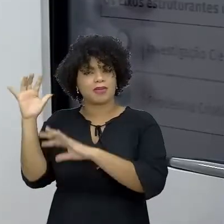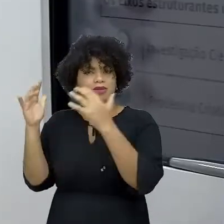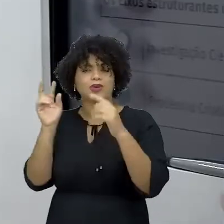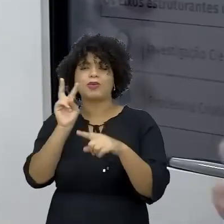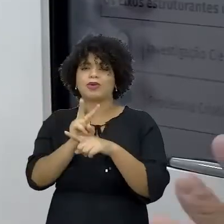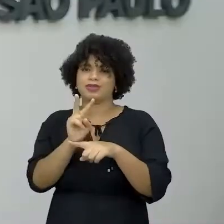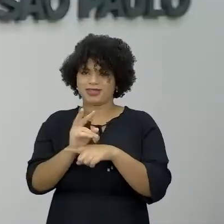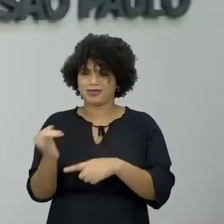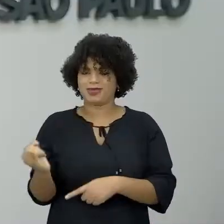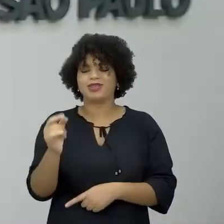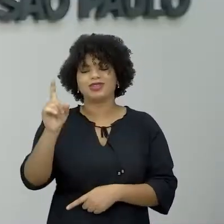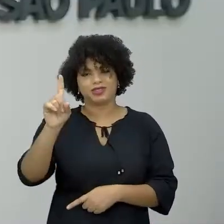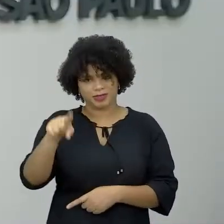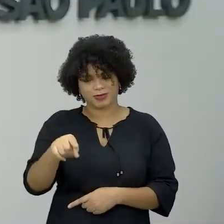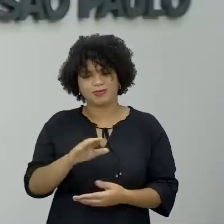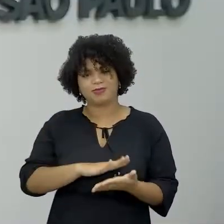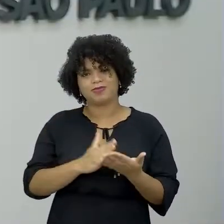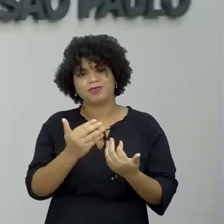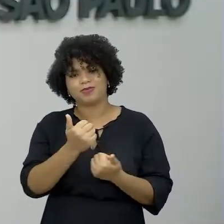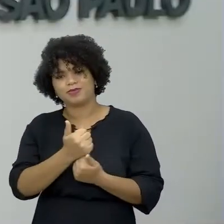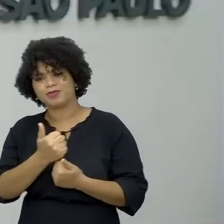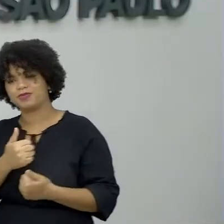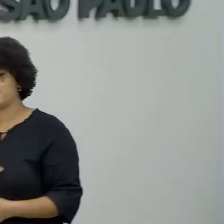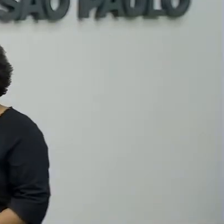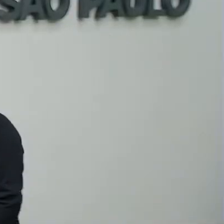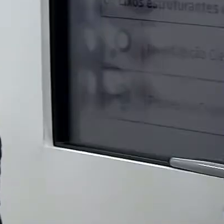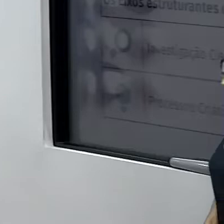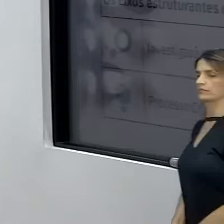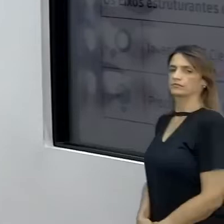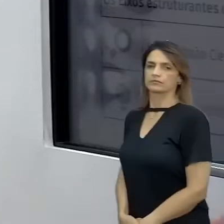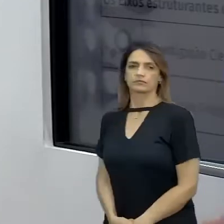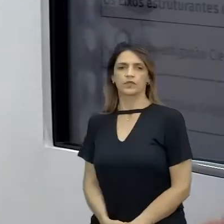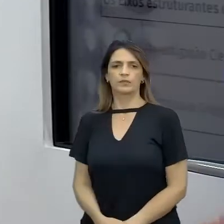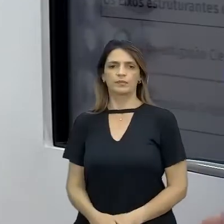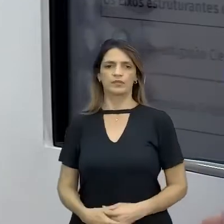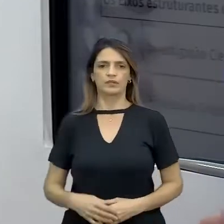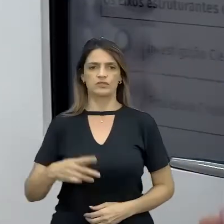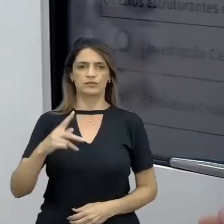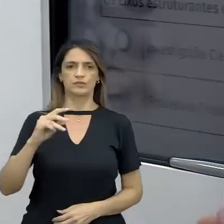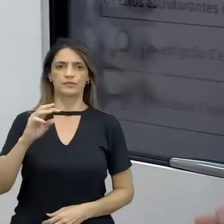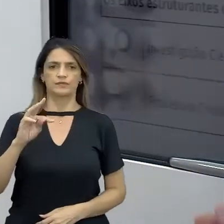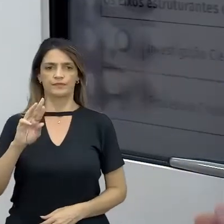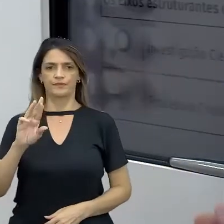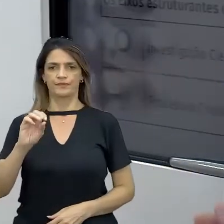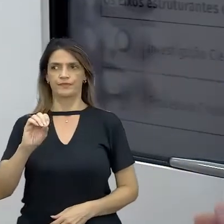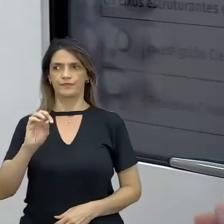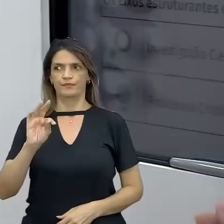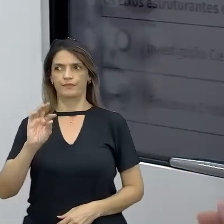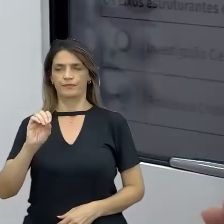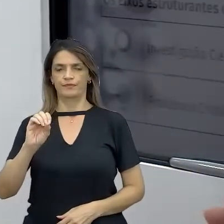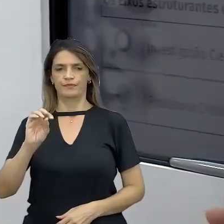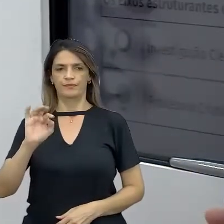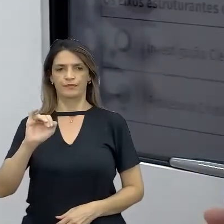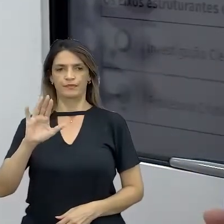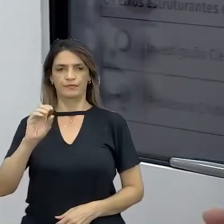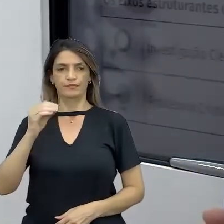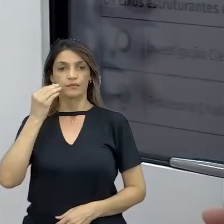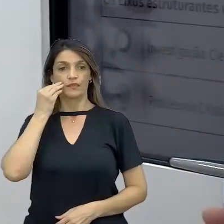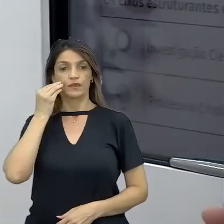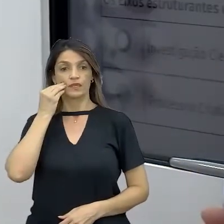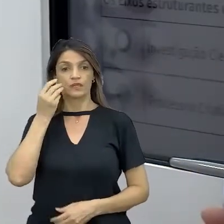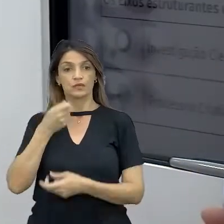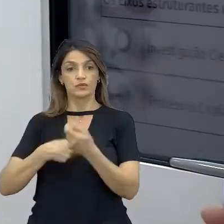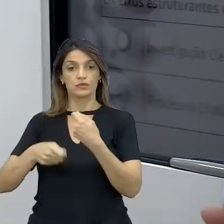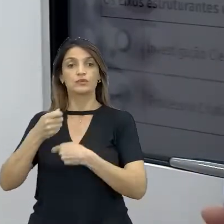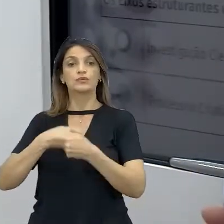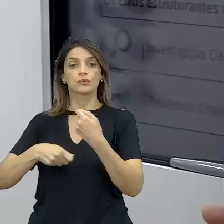Então, o estudante ele traz esse protótipo, né? Este pensamento do zoneamento ecológico econômico, ele